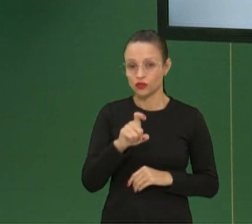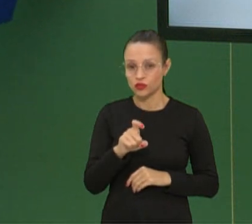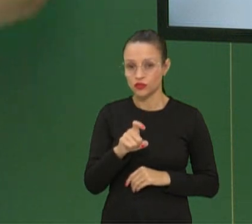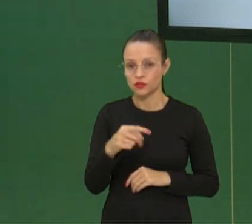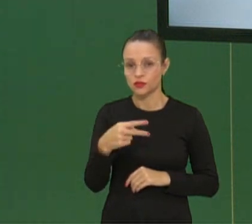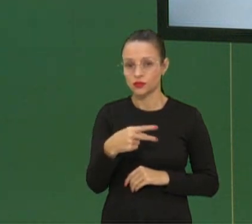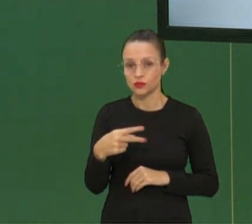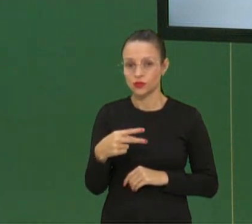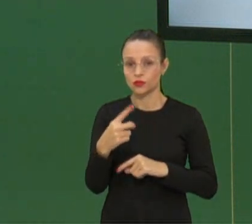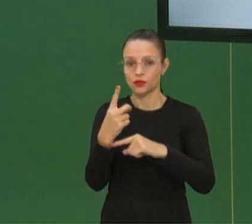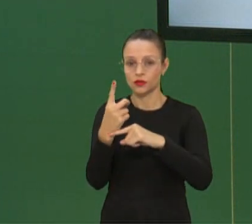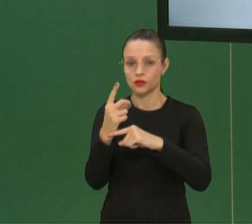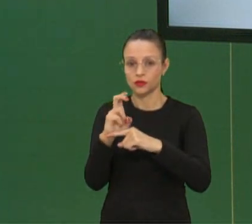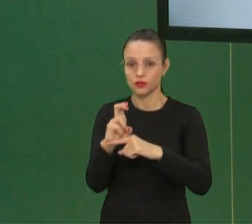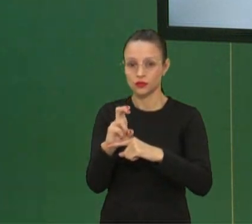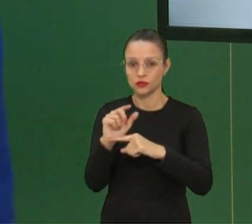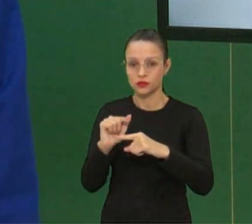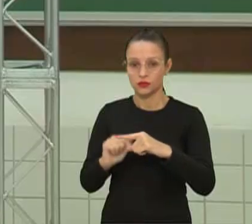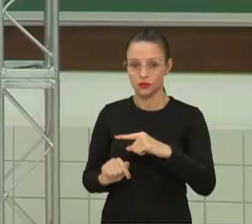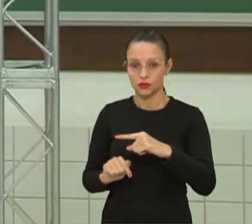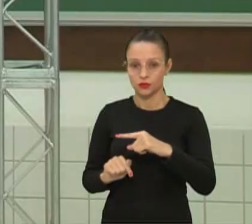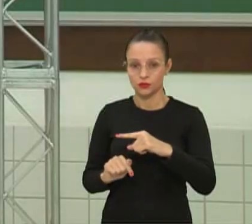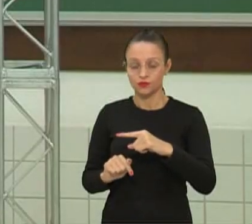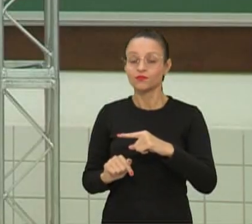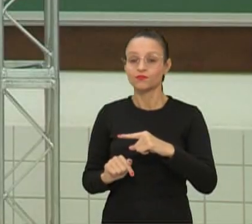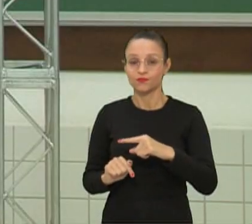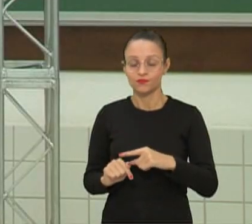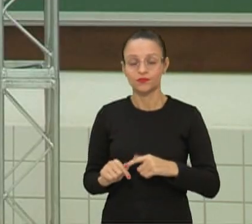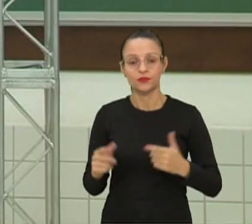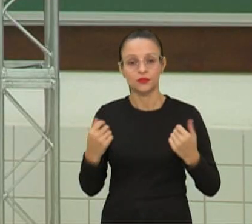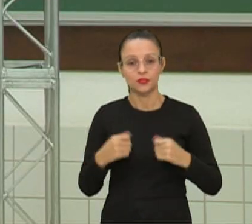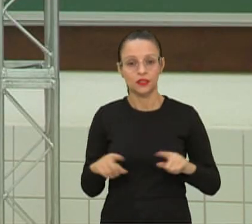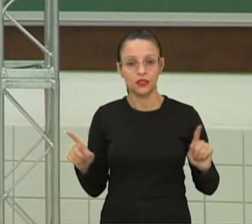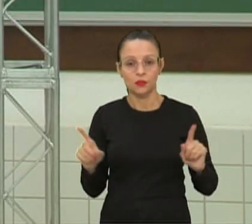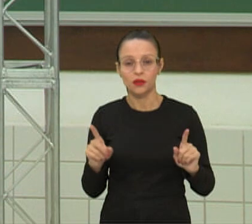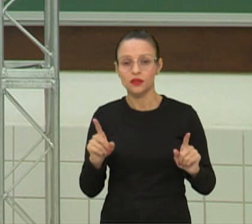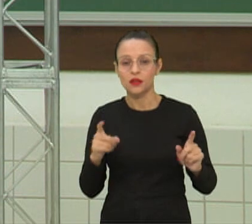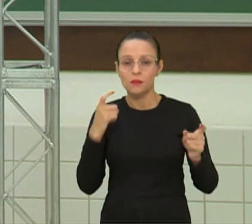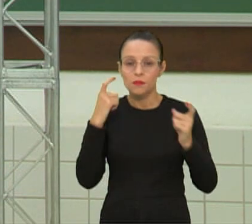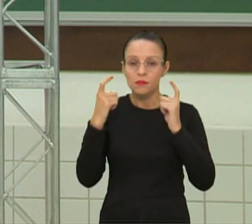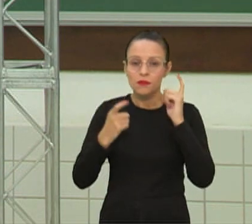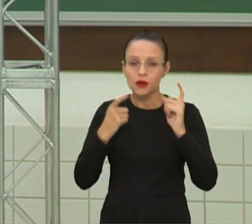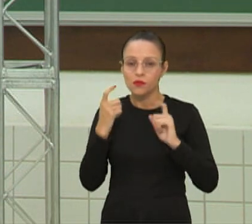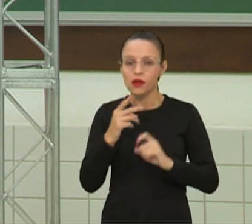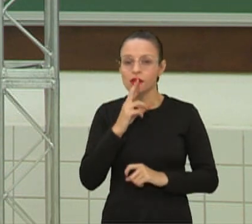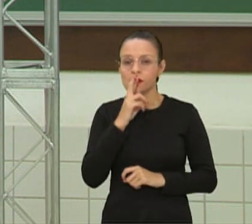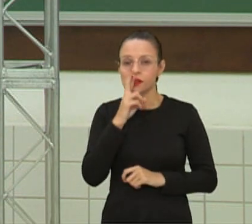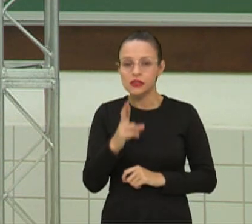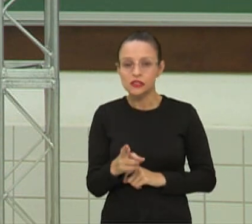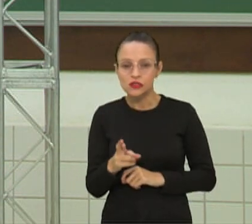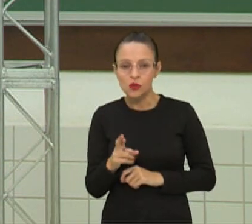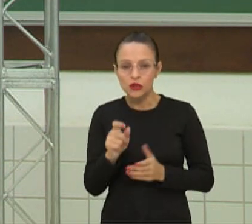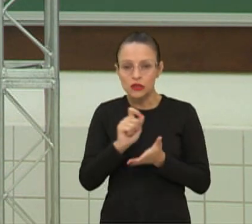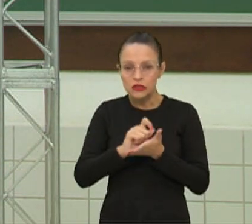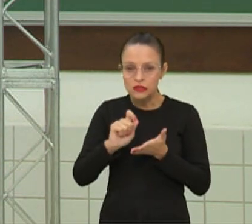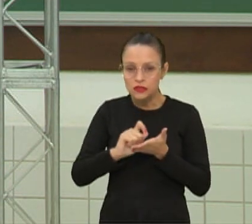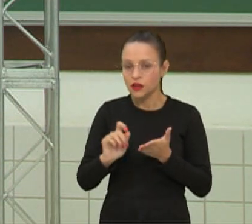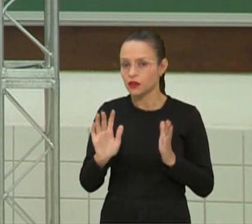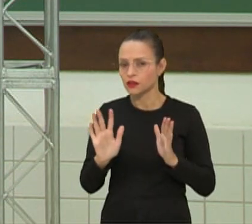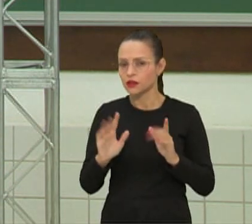15 sétimos. Tá? Então, você não precisa se preocupar em responder, em escrever uma resposta, porque a gente está resolvendo a equação.